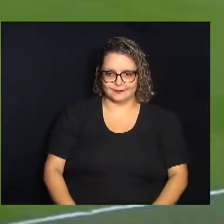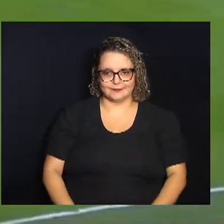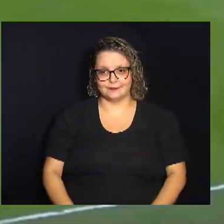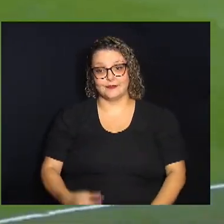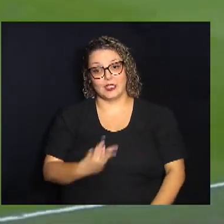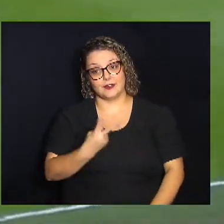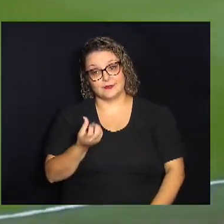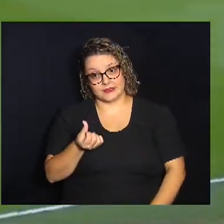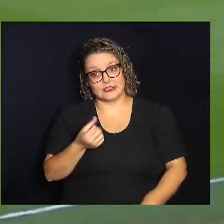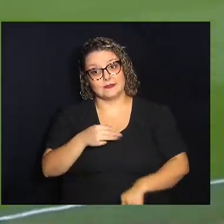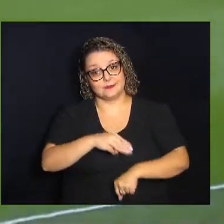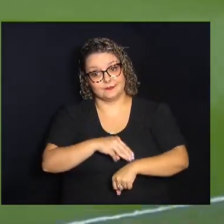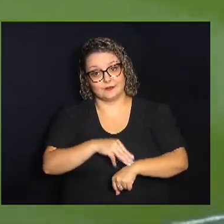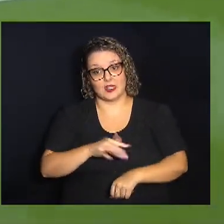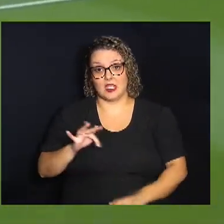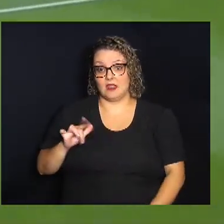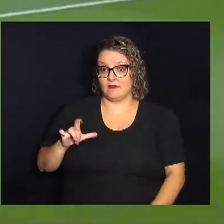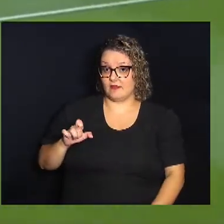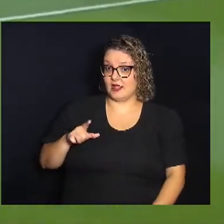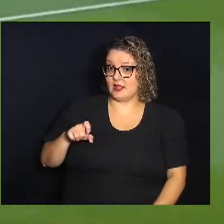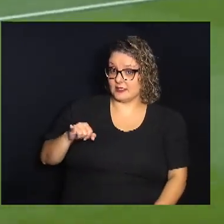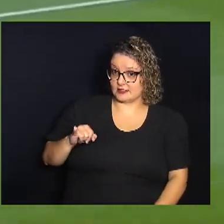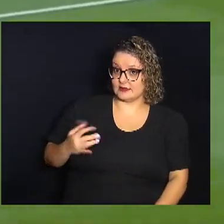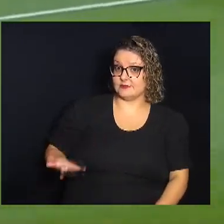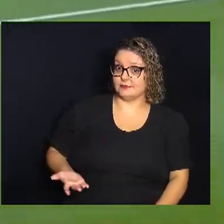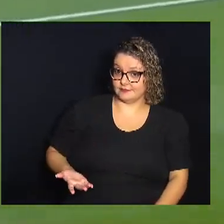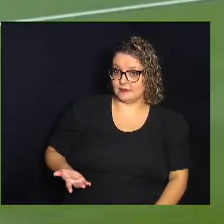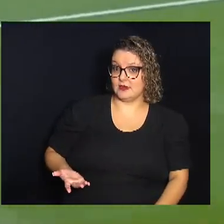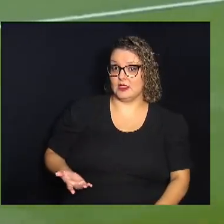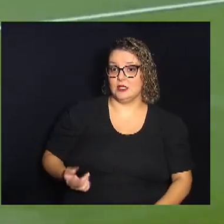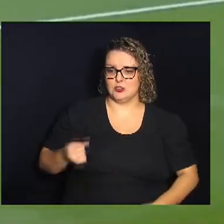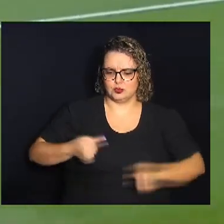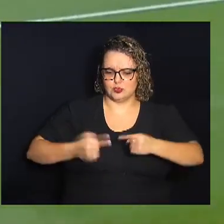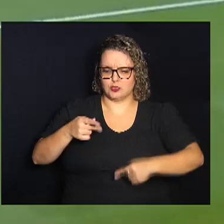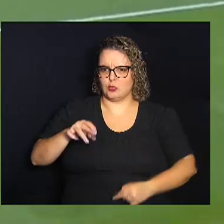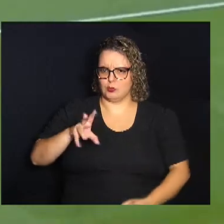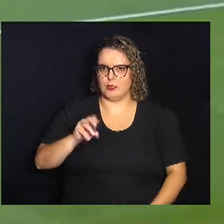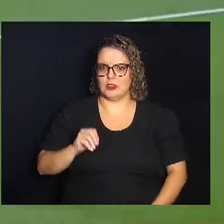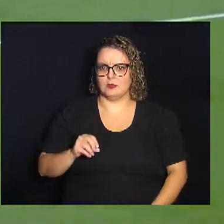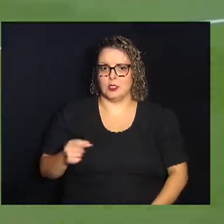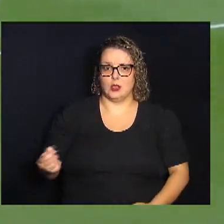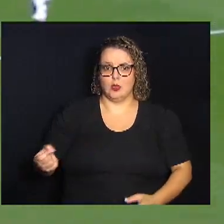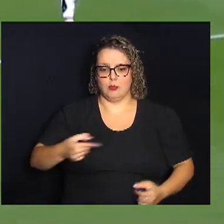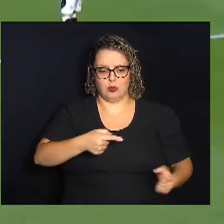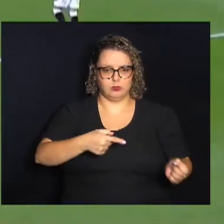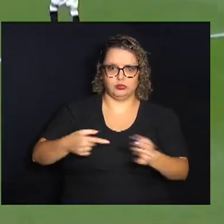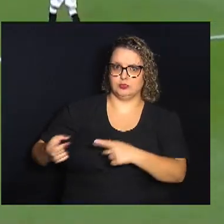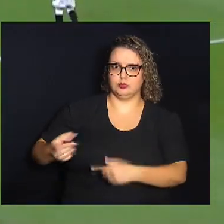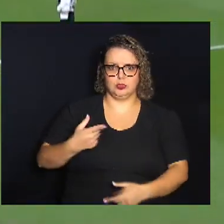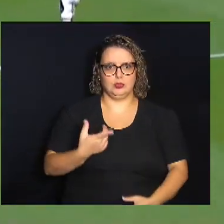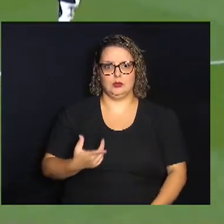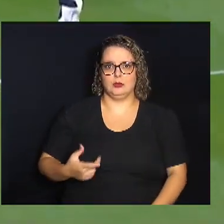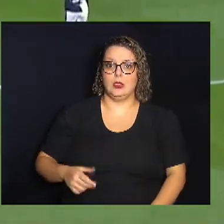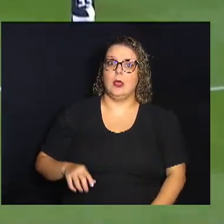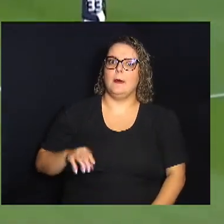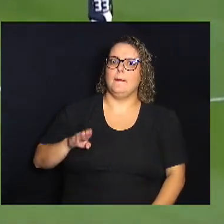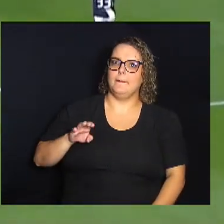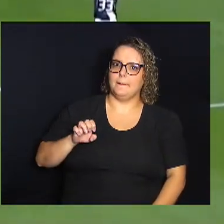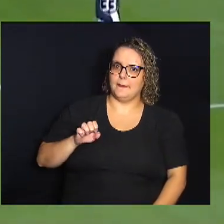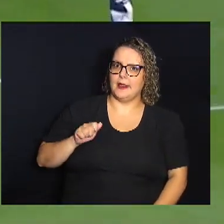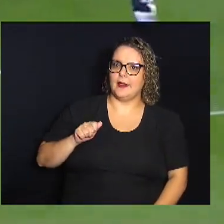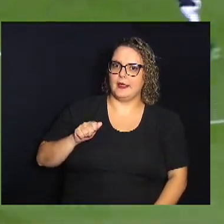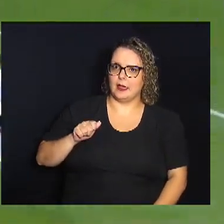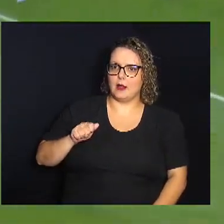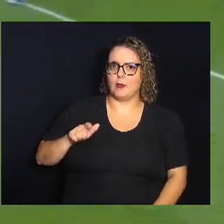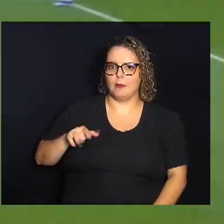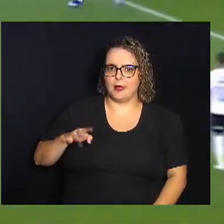26 minutos, Félix Torres disputou com Pedro Rocha e no rebote, nem Yuri Alberto e nem Gustavo